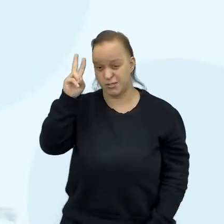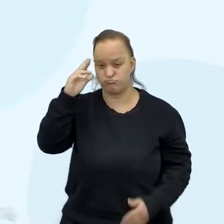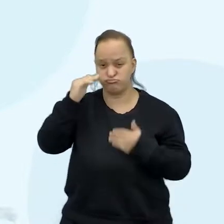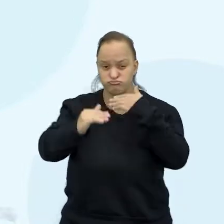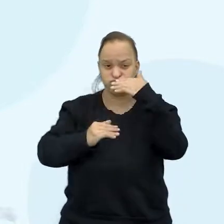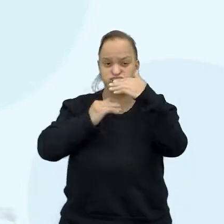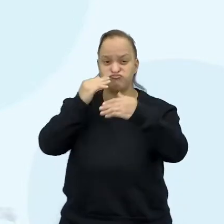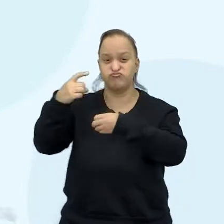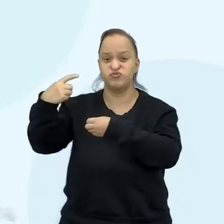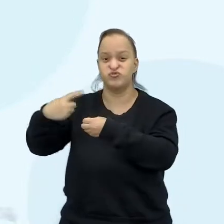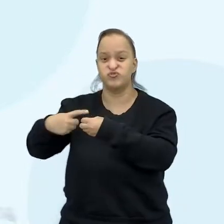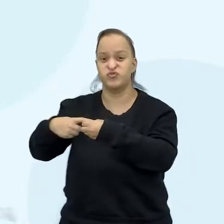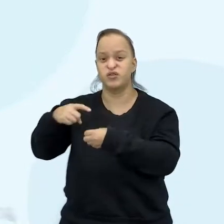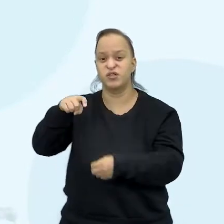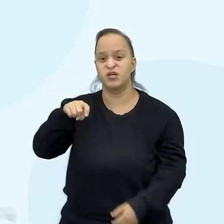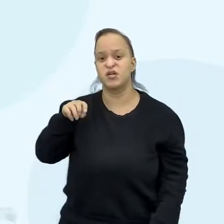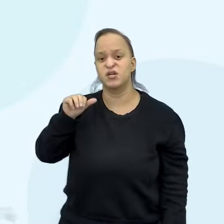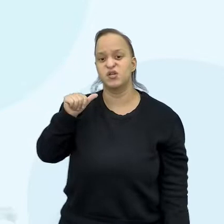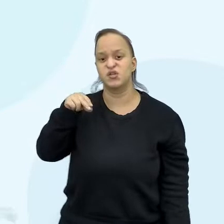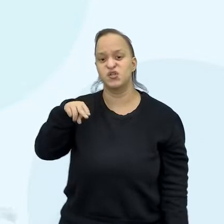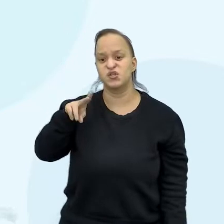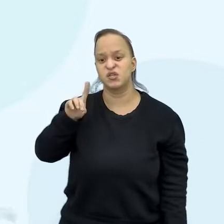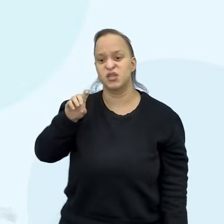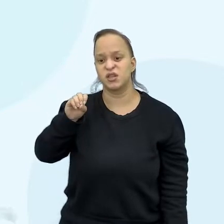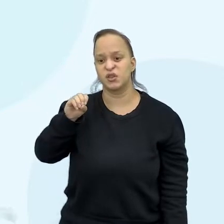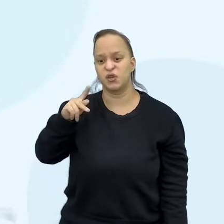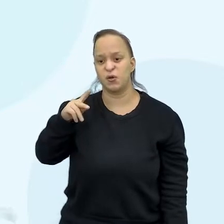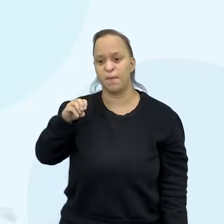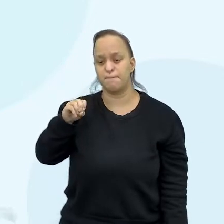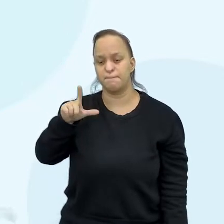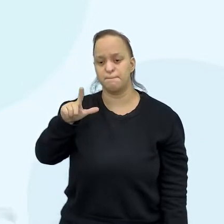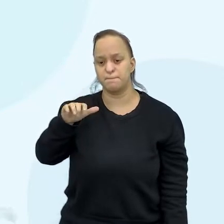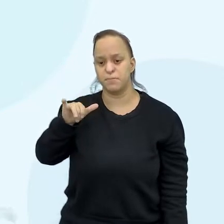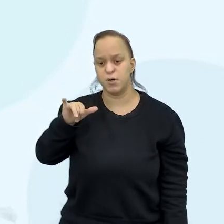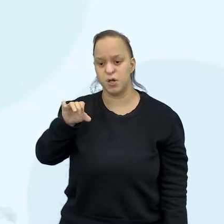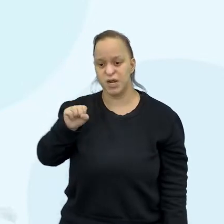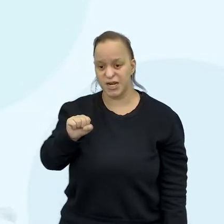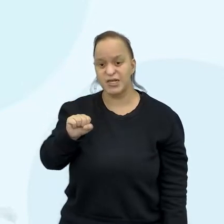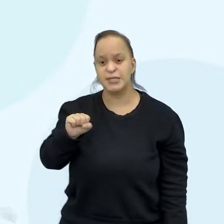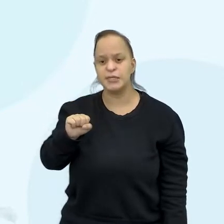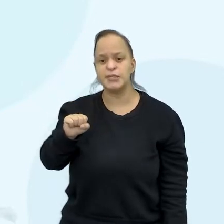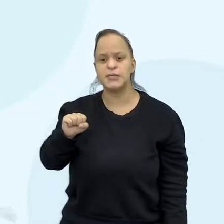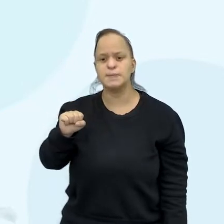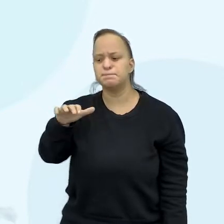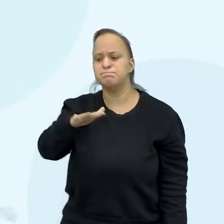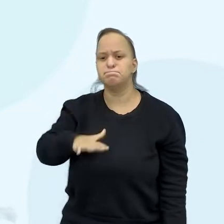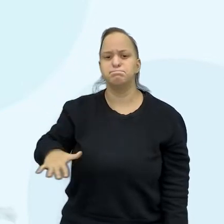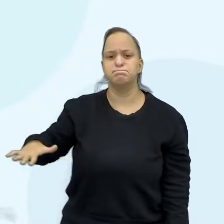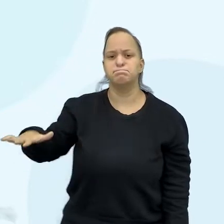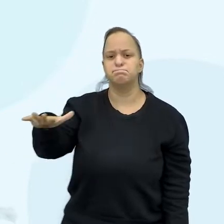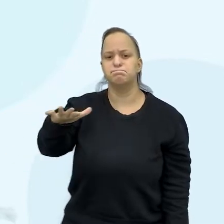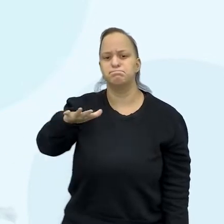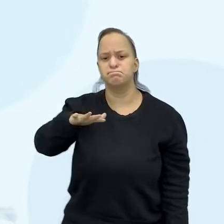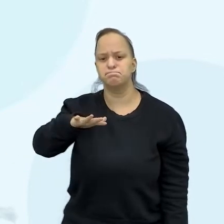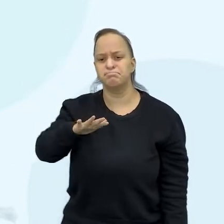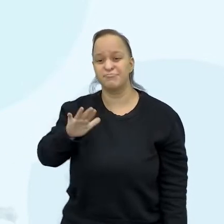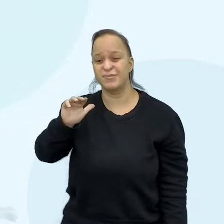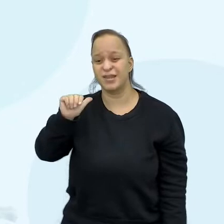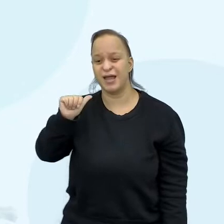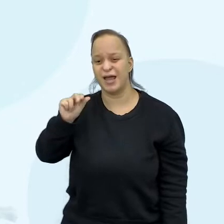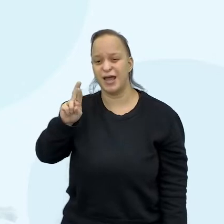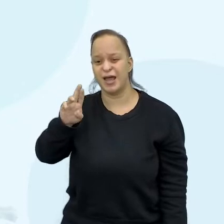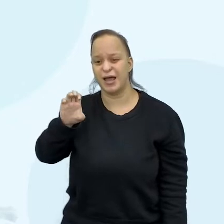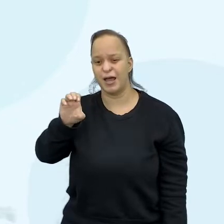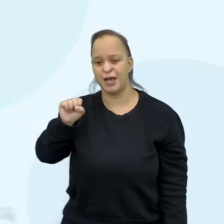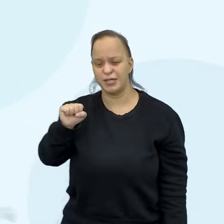de Xandópolis. Agora vamos construir uma casa nesse município no bairro de Ares. Ah, da onde você